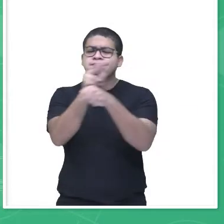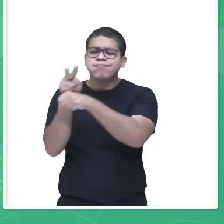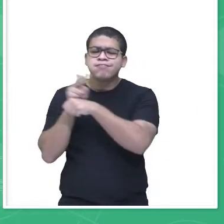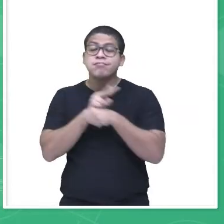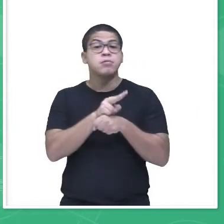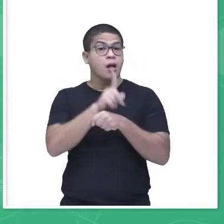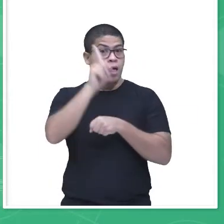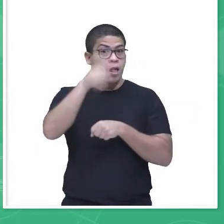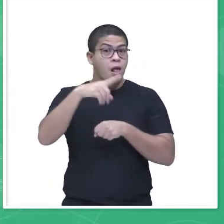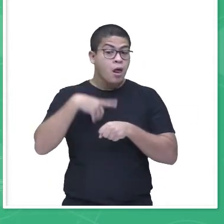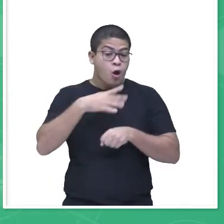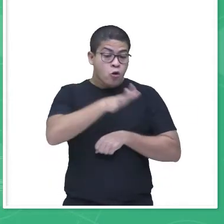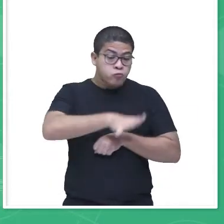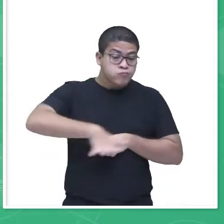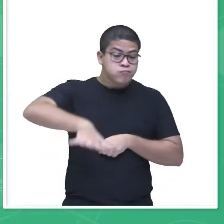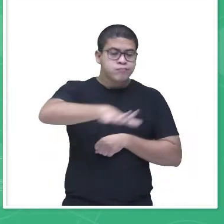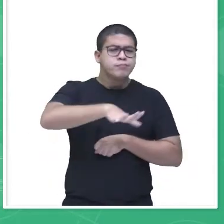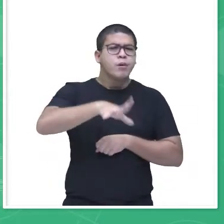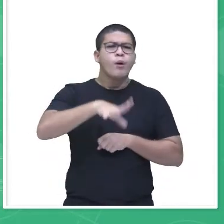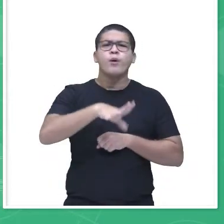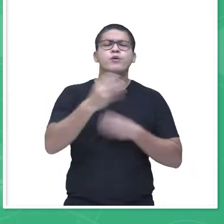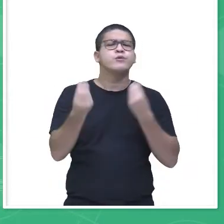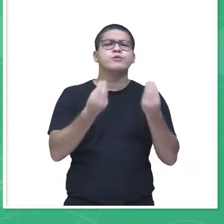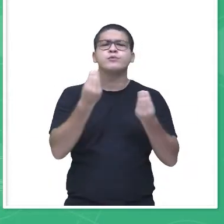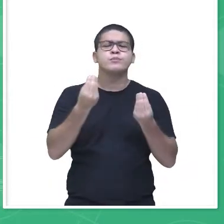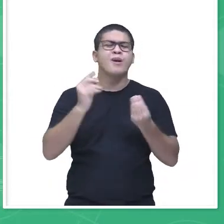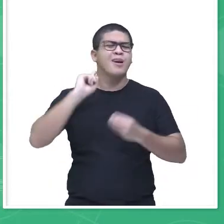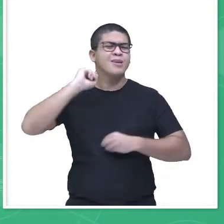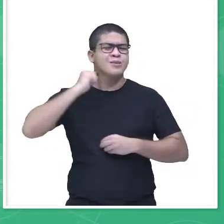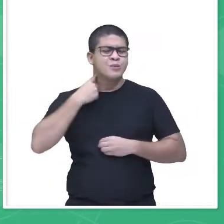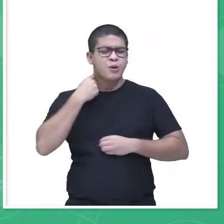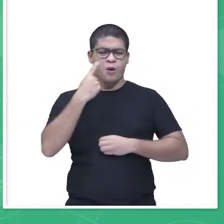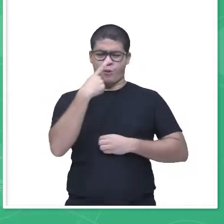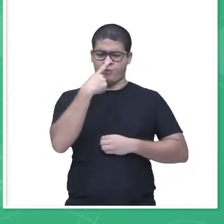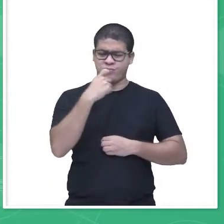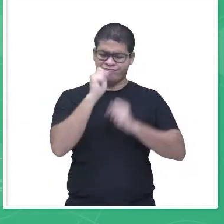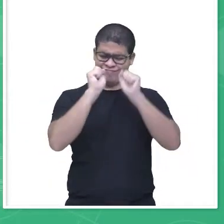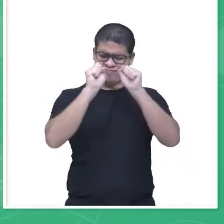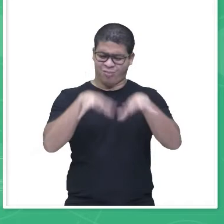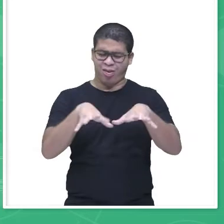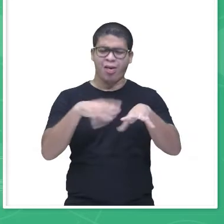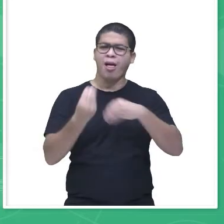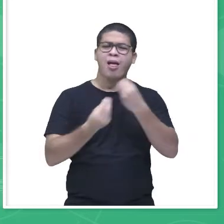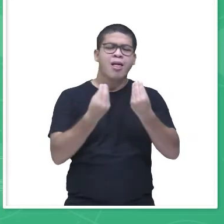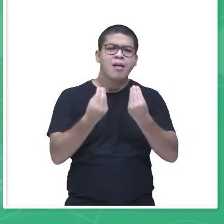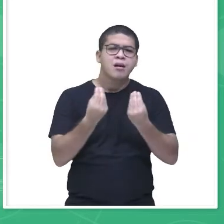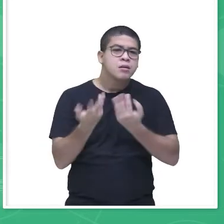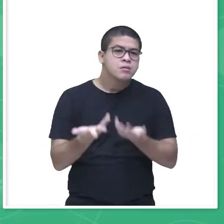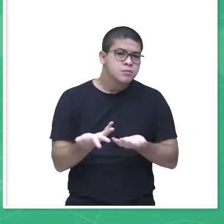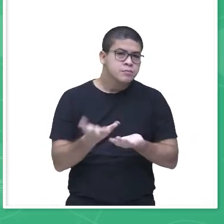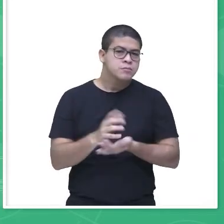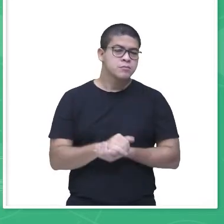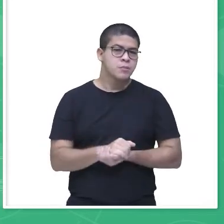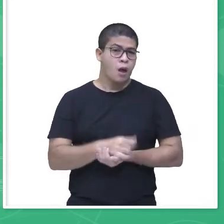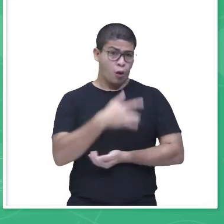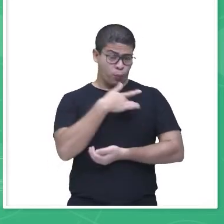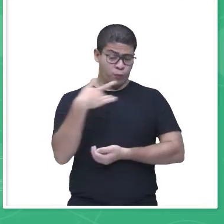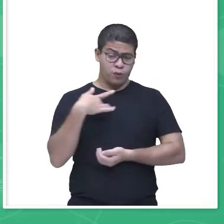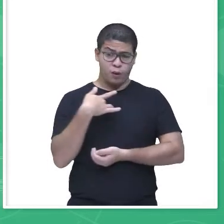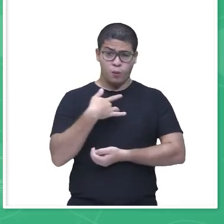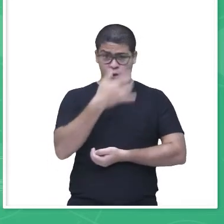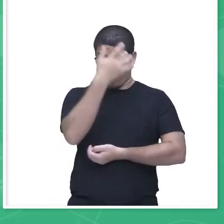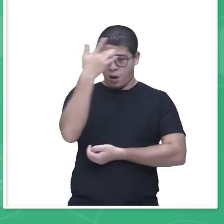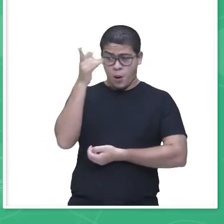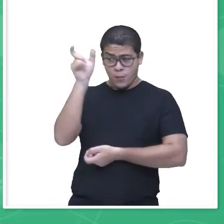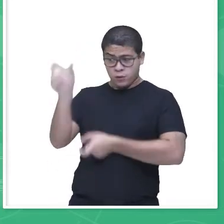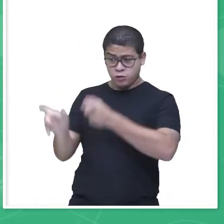condições sanitárias do meio ambiente, com o intuito de impedir que prejudique a saúde do ser humano. Então,